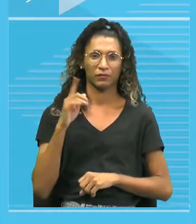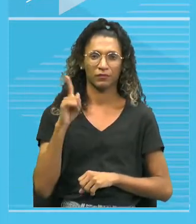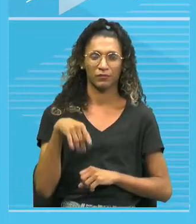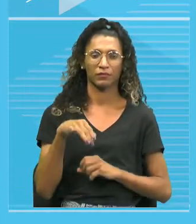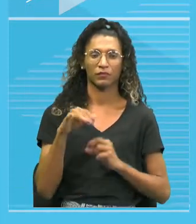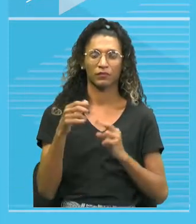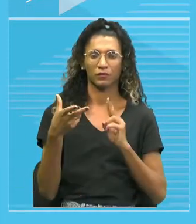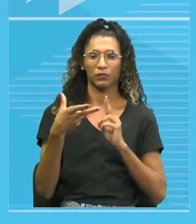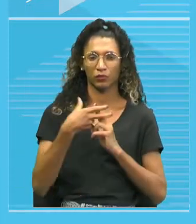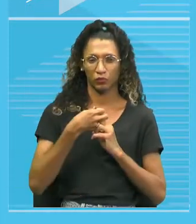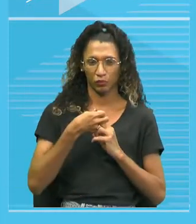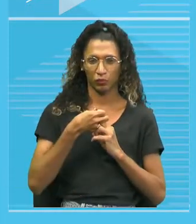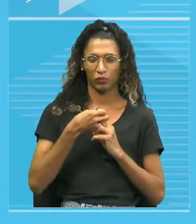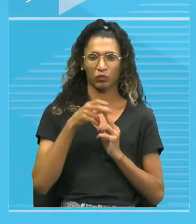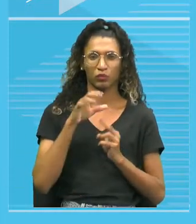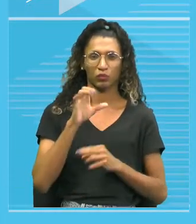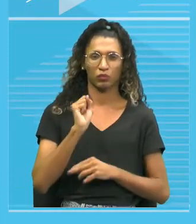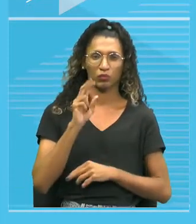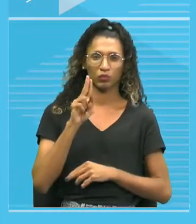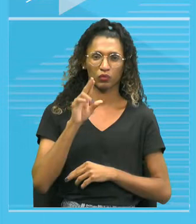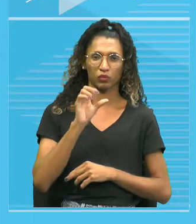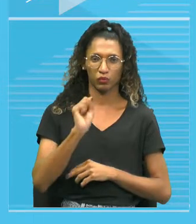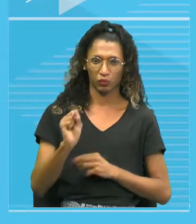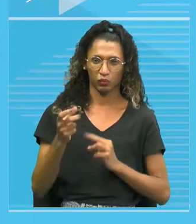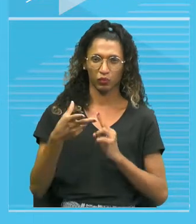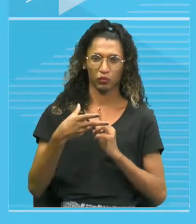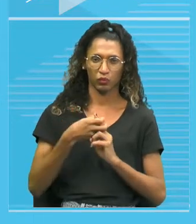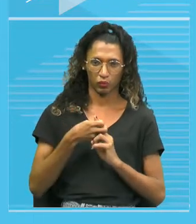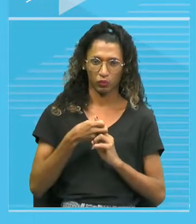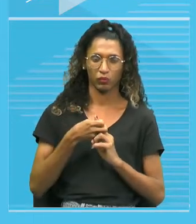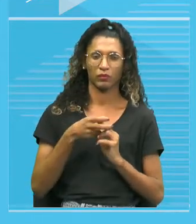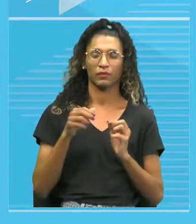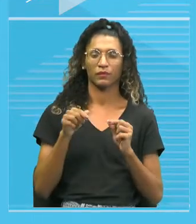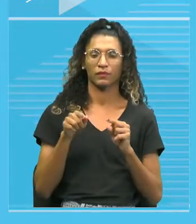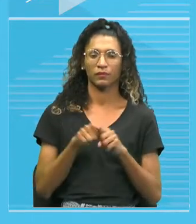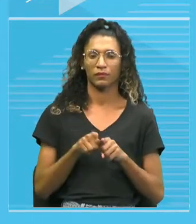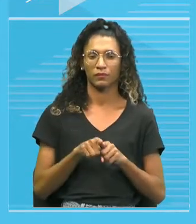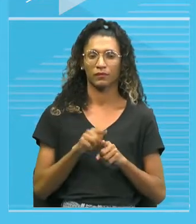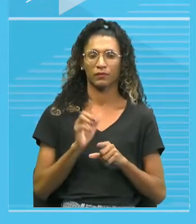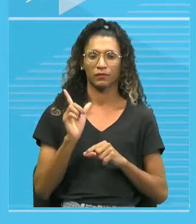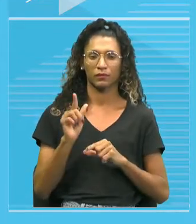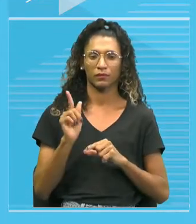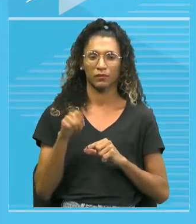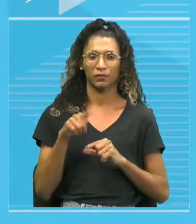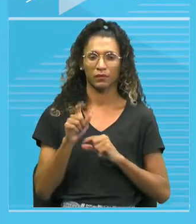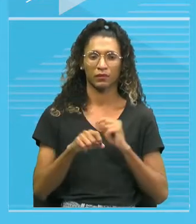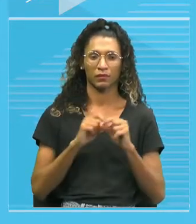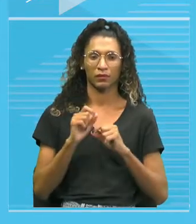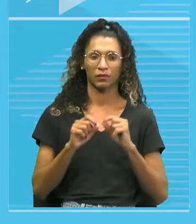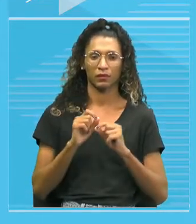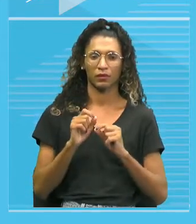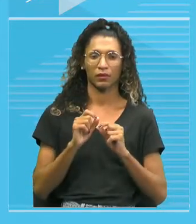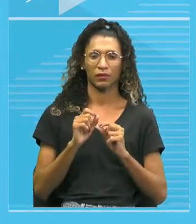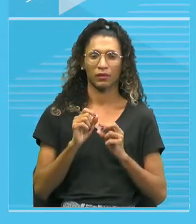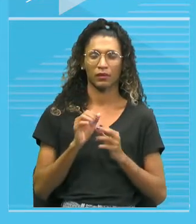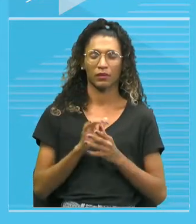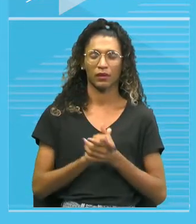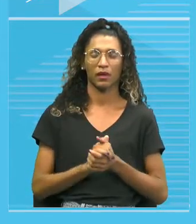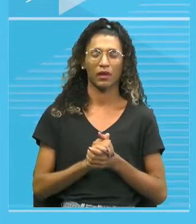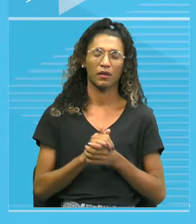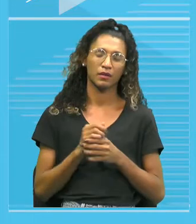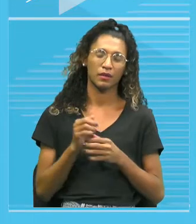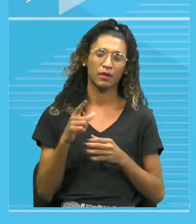Brasil, que é custeado em sua integralidade pelo governo, é